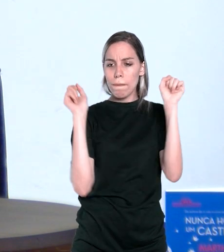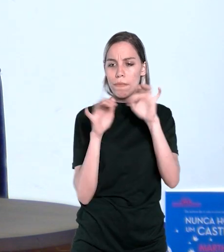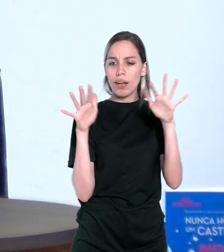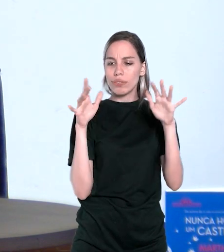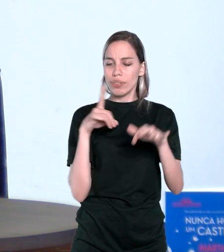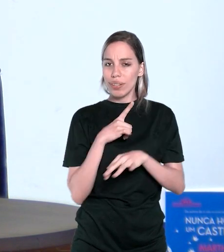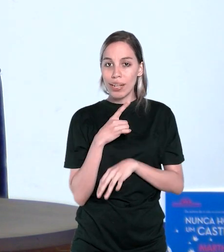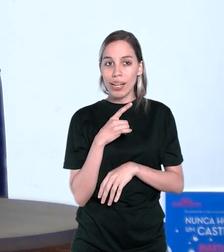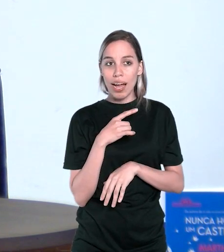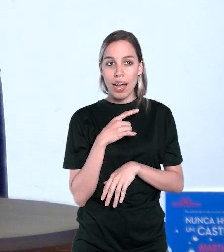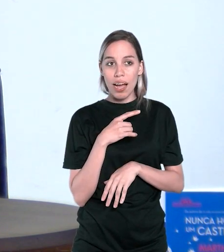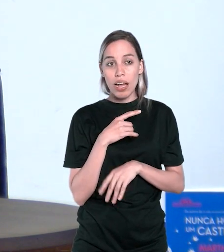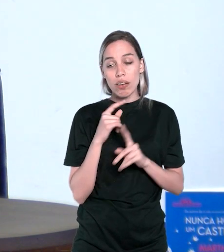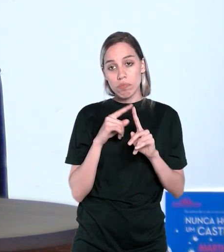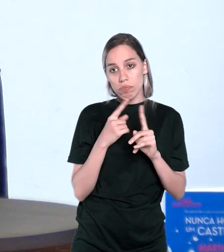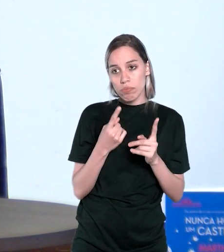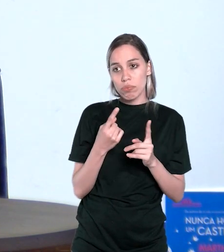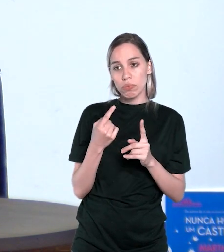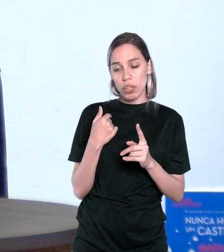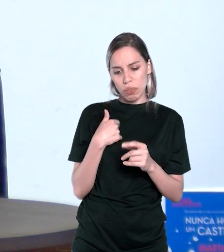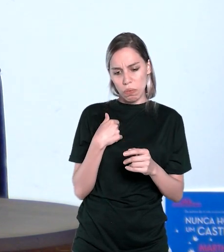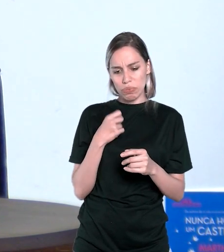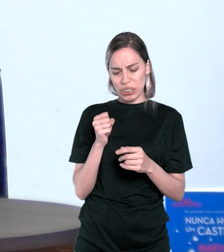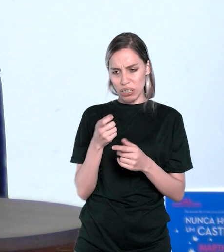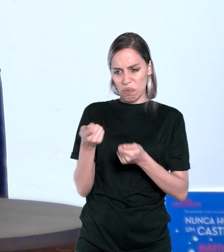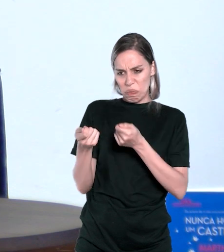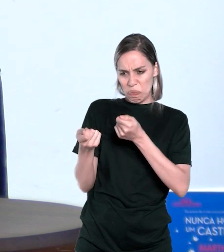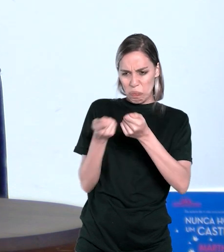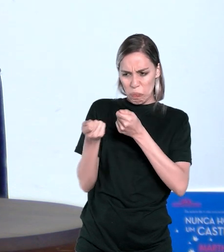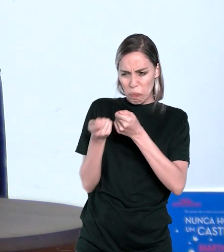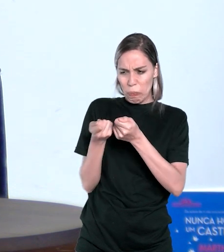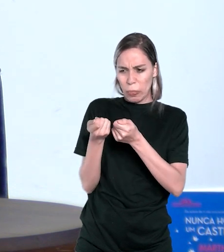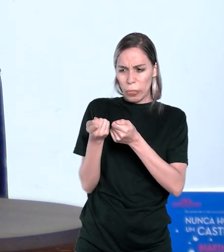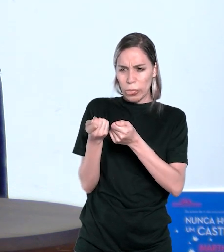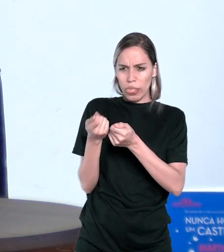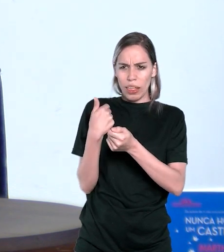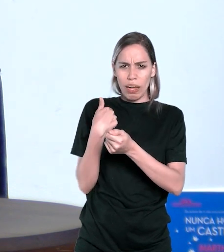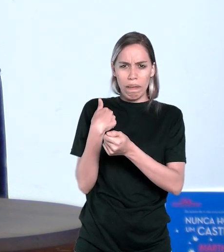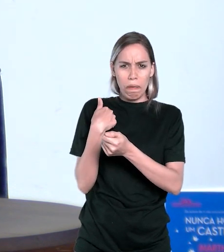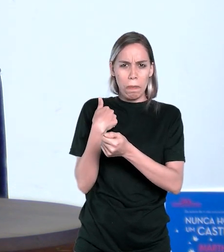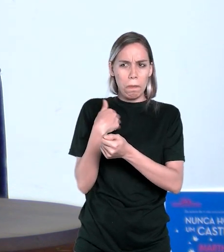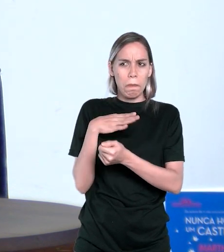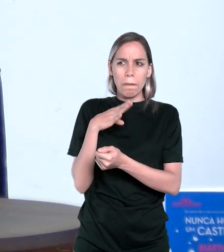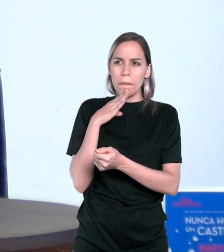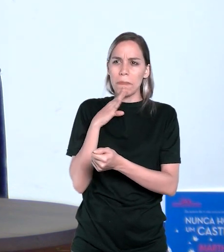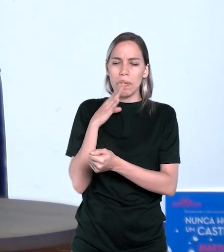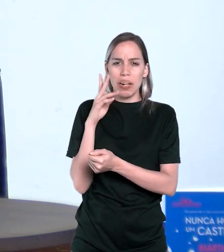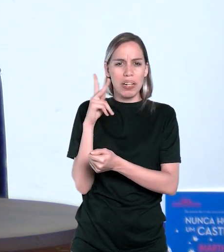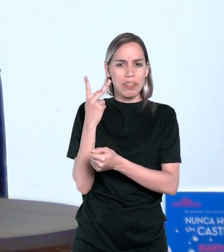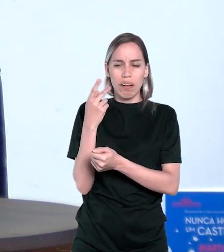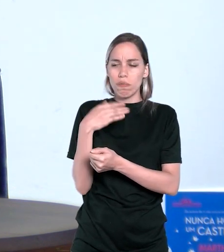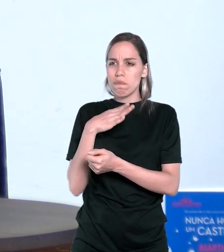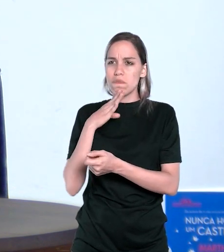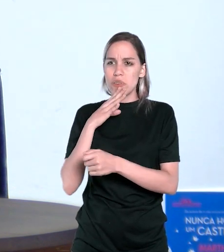e eu acho que foi uma decisão muito sábia, porque eu acho que eu só ia atrapalhar. Eu realmente não conheço o roteiro, eu não